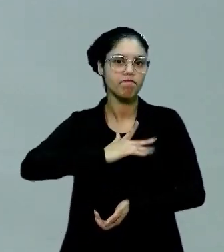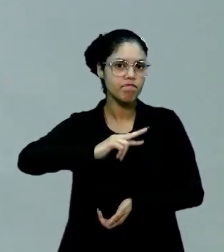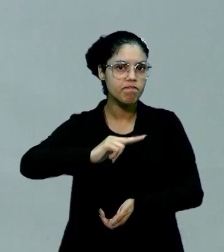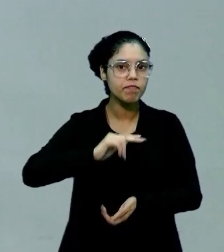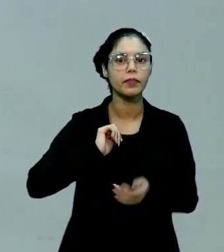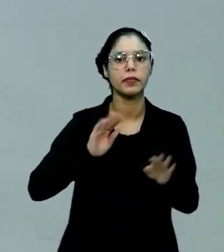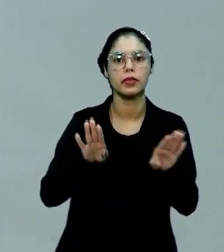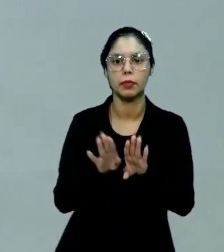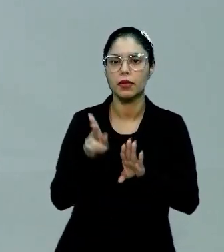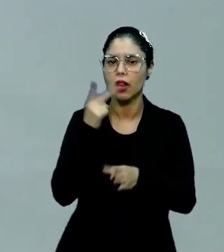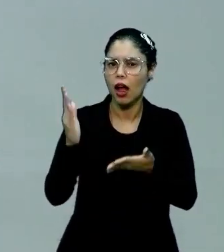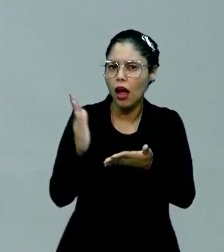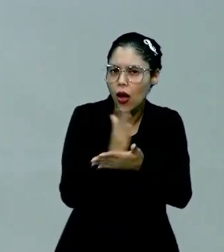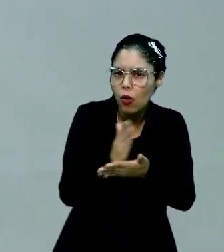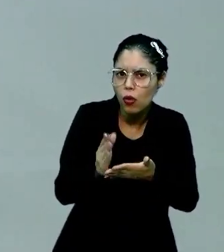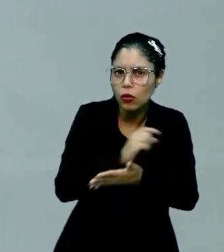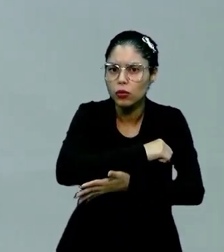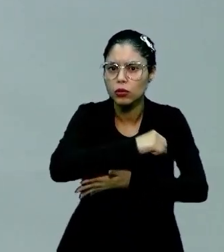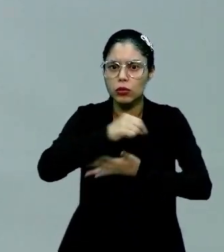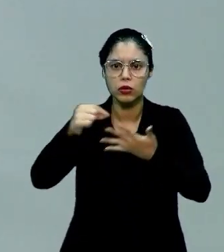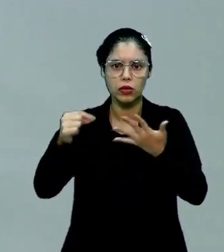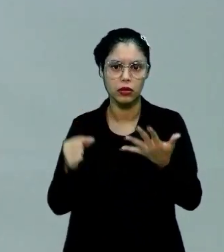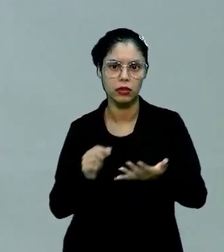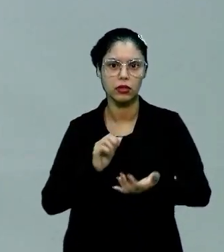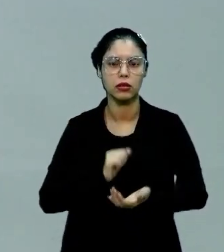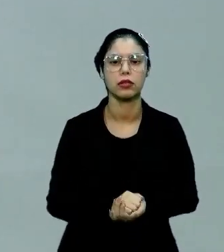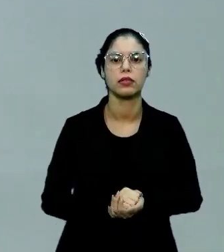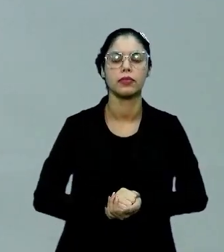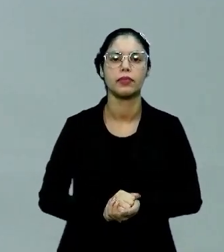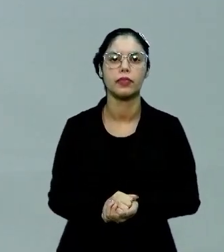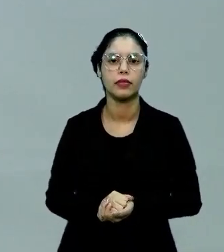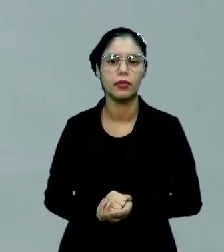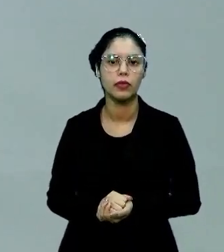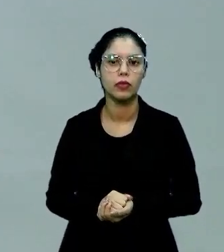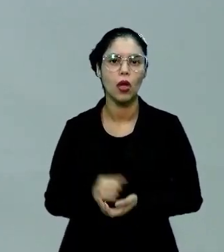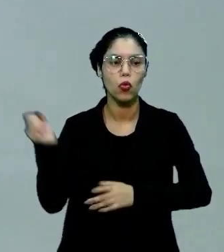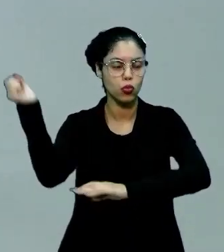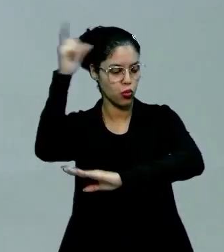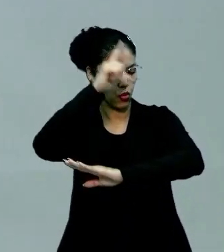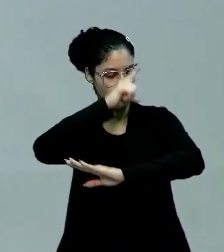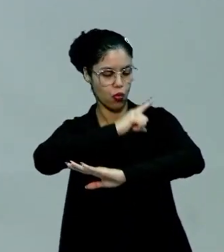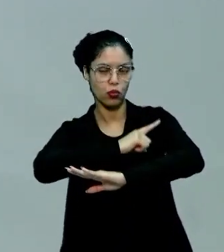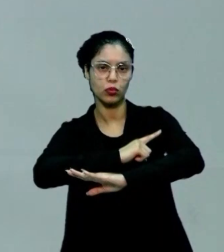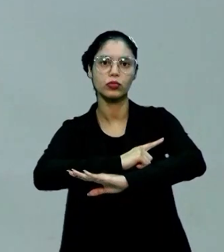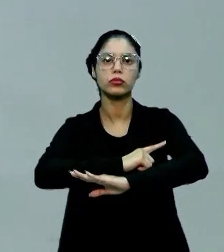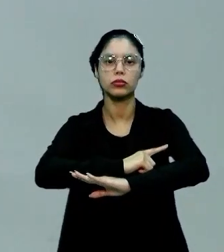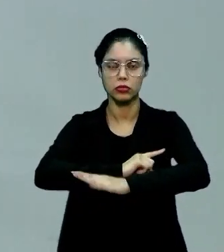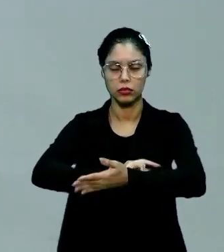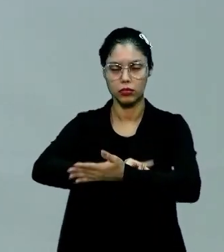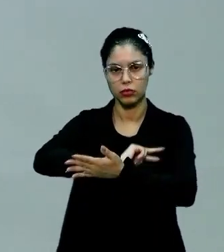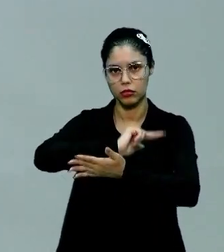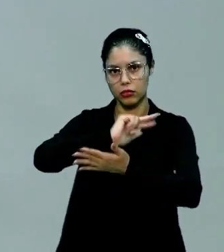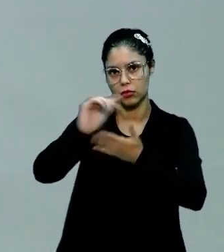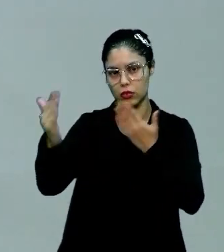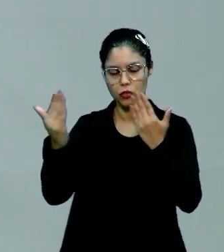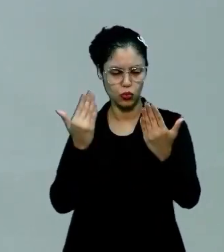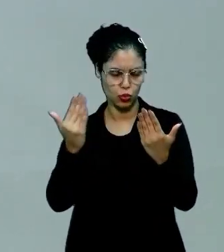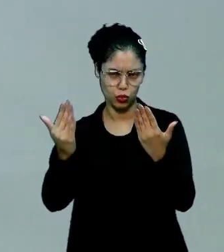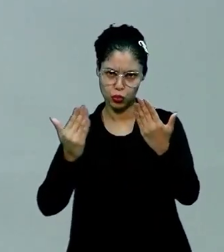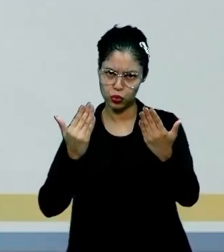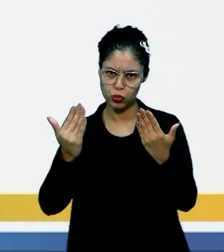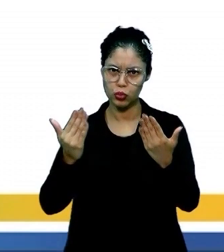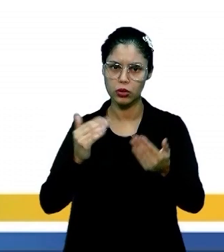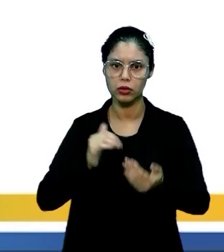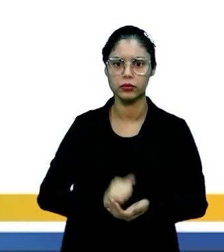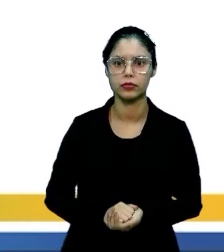ele também fala alguns elementos da natureza, the sun, que é o sol, enfim, ele faz várias associações também, se